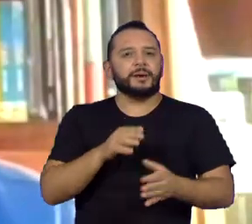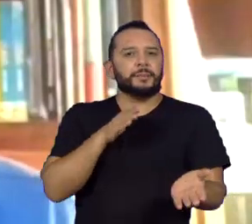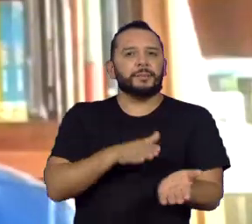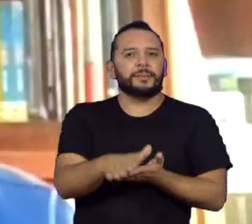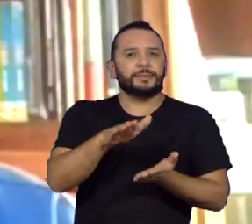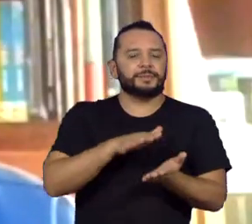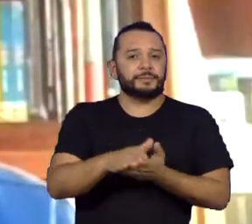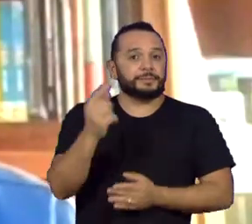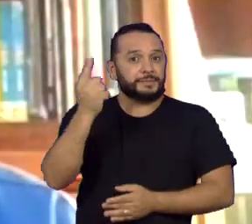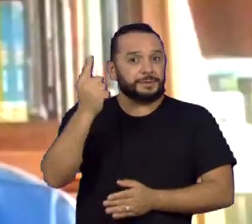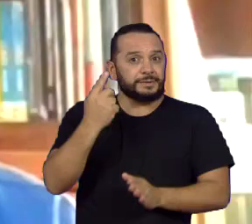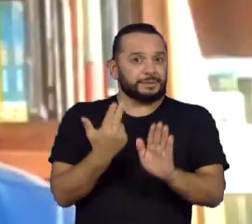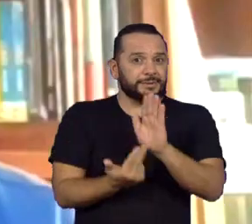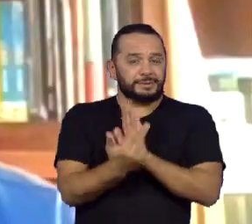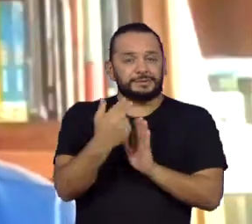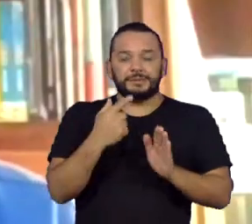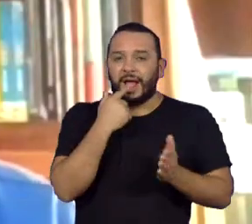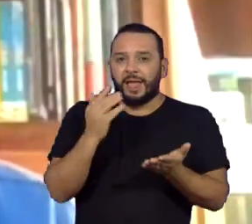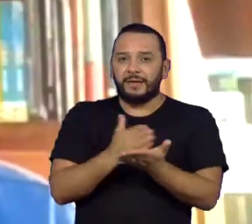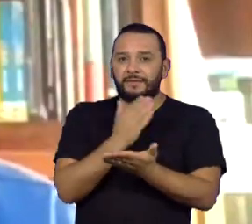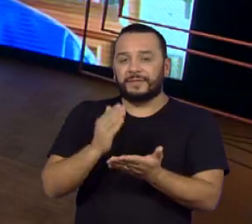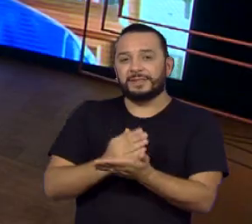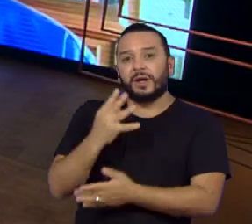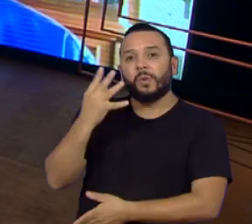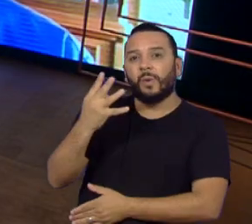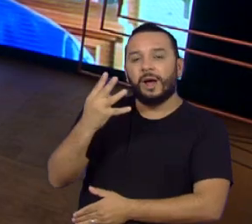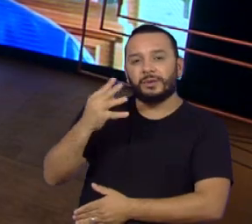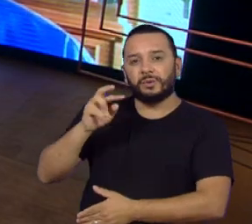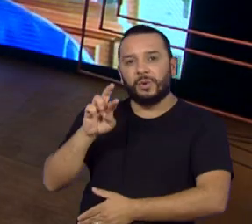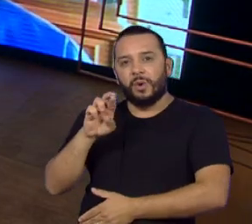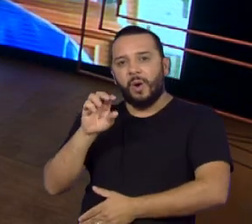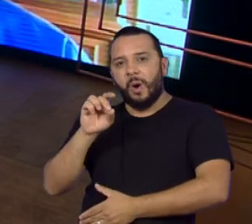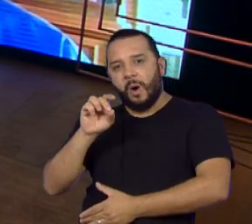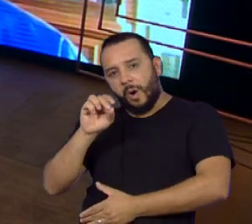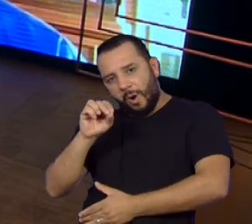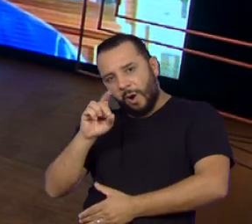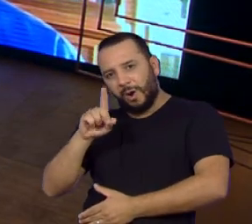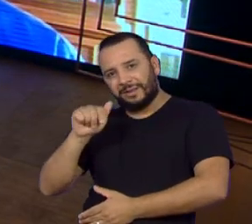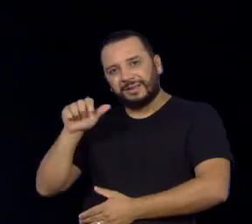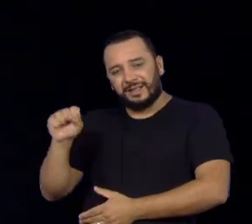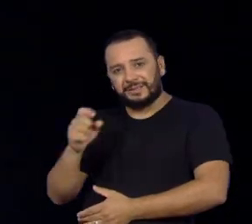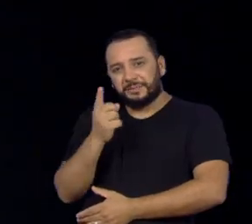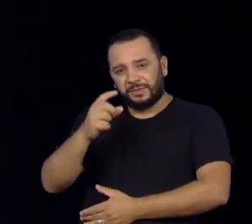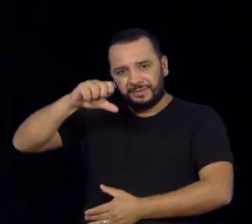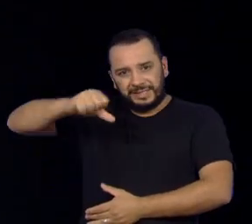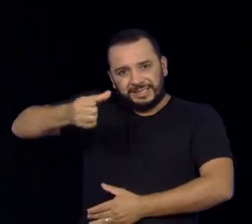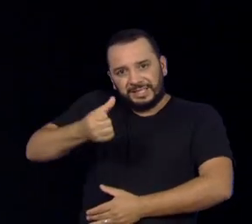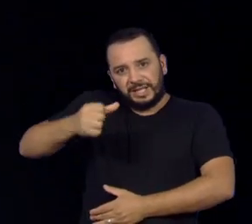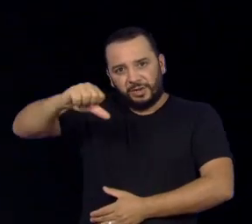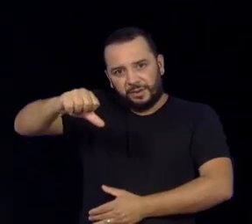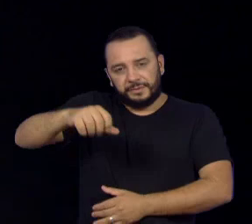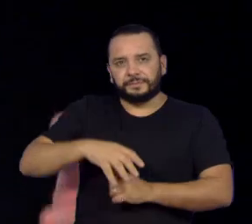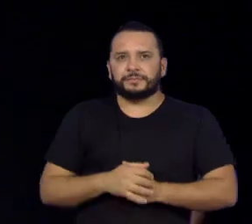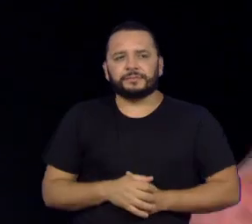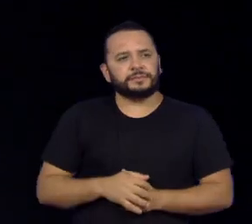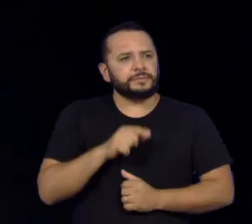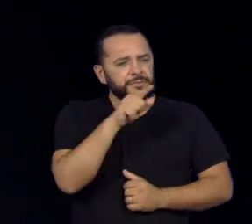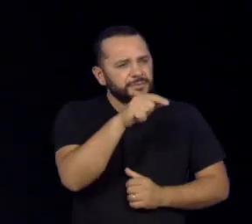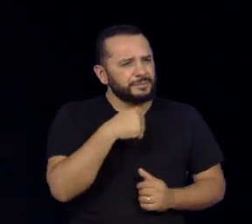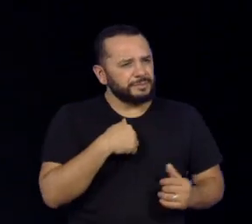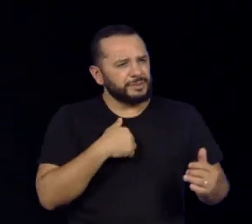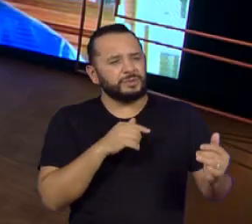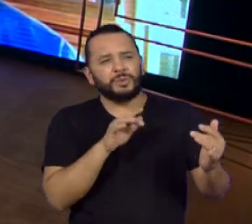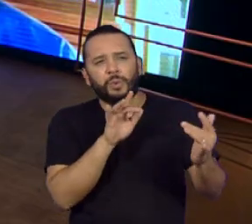né, na Quatro Rodas, em 1969. Aí esse contato com esses jornalistas,